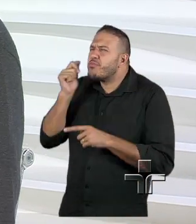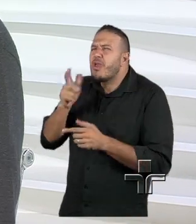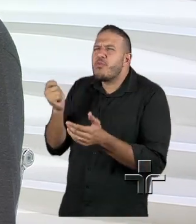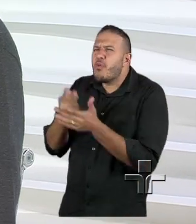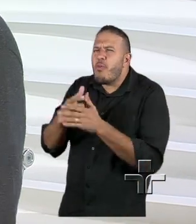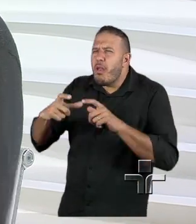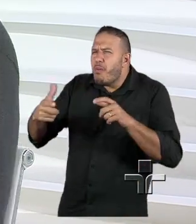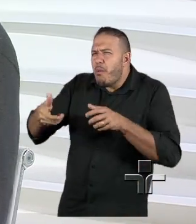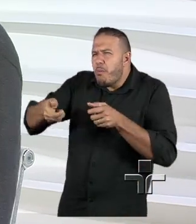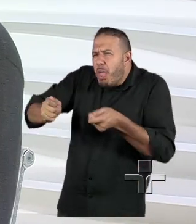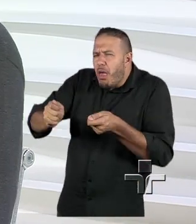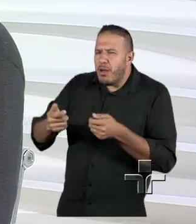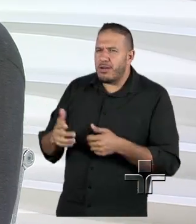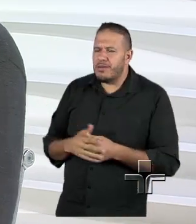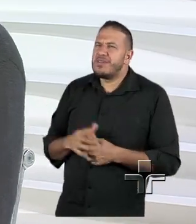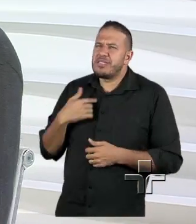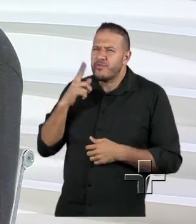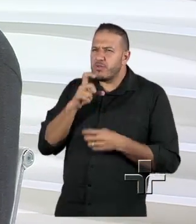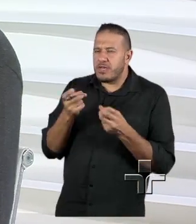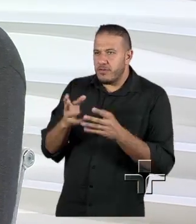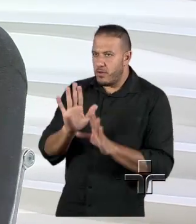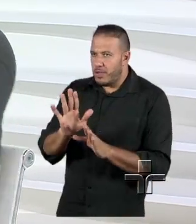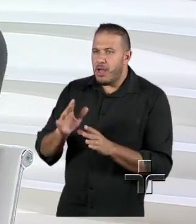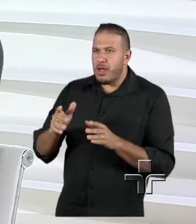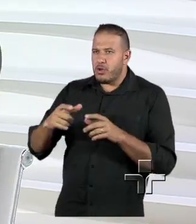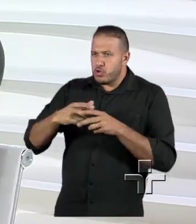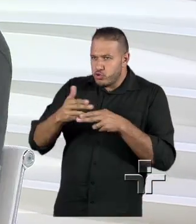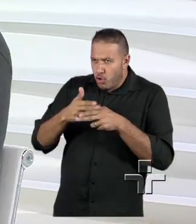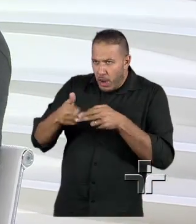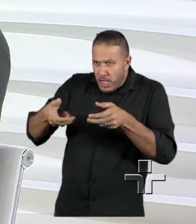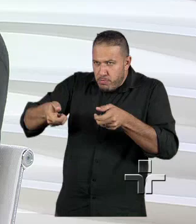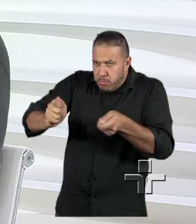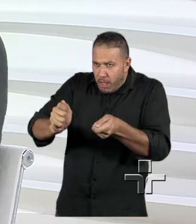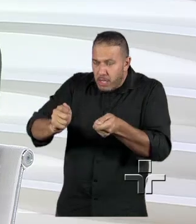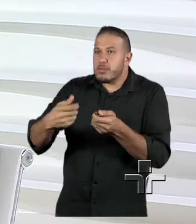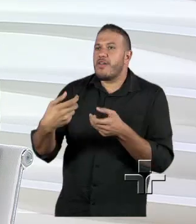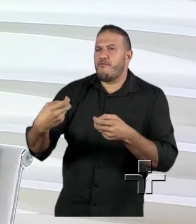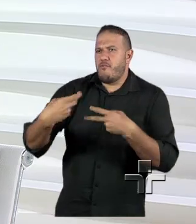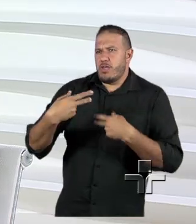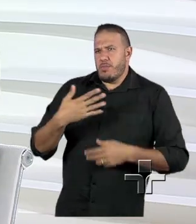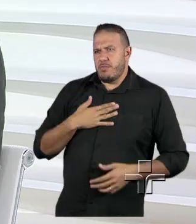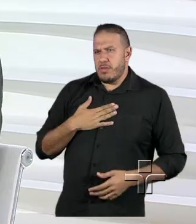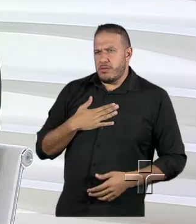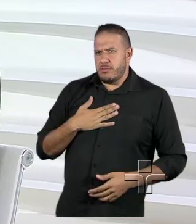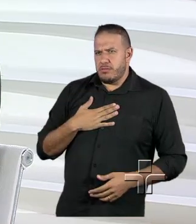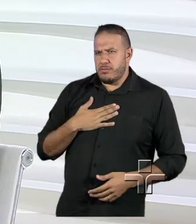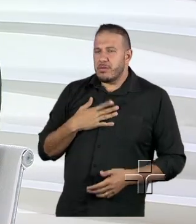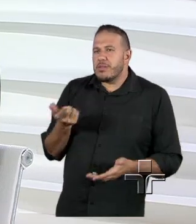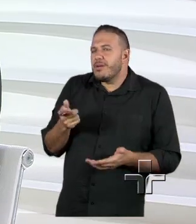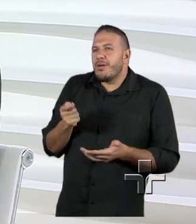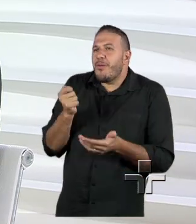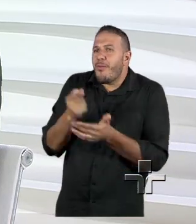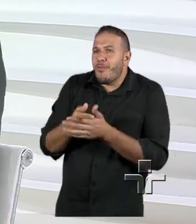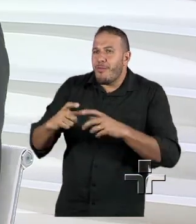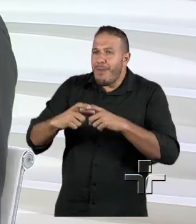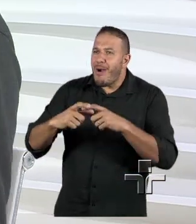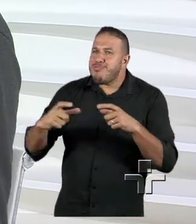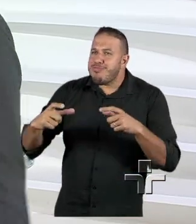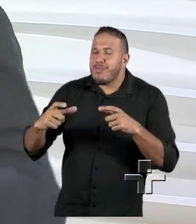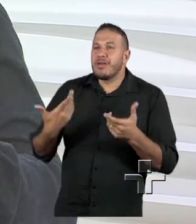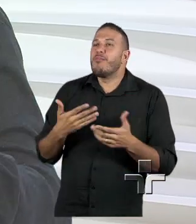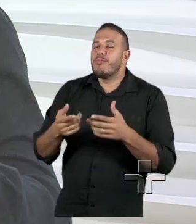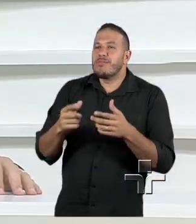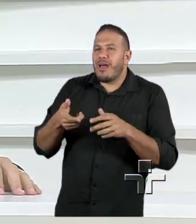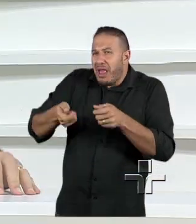falou, eu não sei, eu sei que eu tenho uma dificuldade de vender. Eu falei, então foi o seguinte, eu compro as suas barras, porque veja, você compra a barra para chegar em casa, picar e